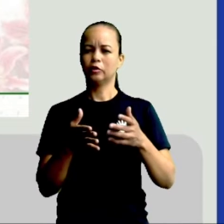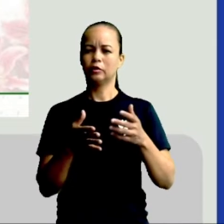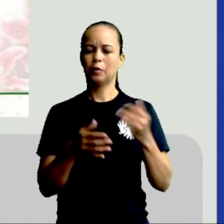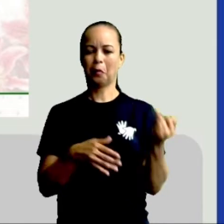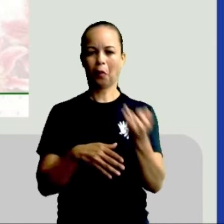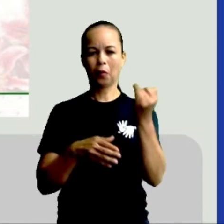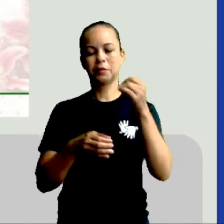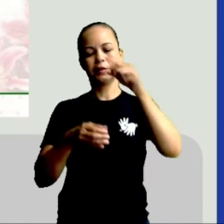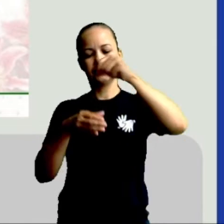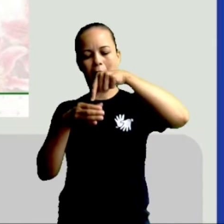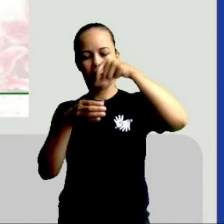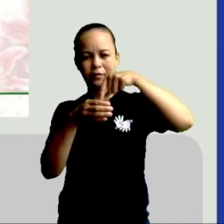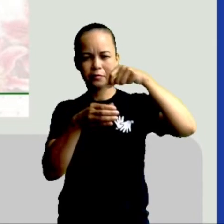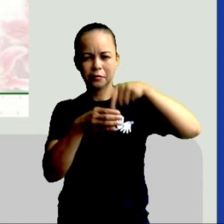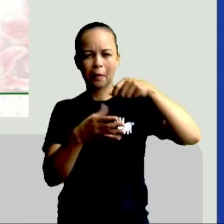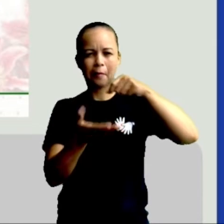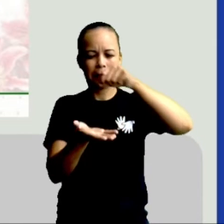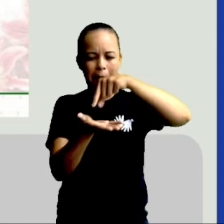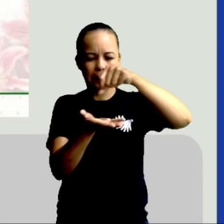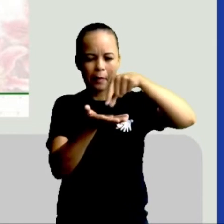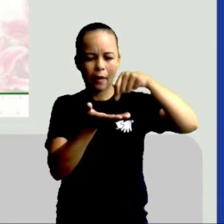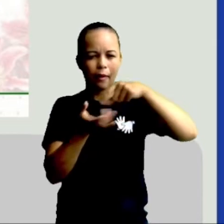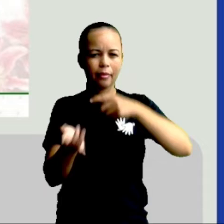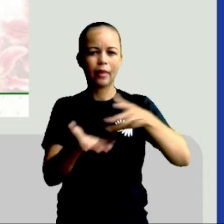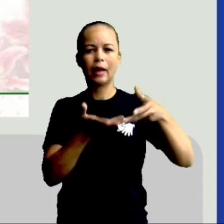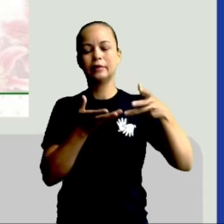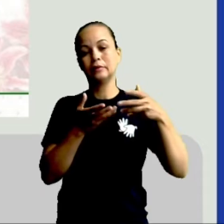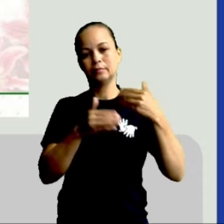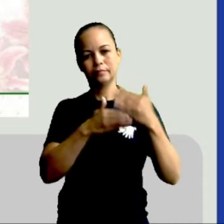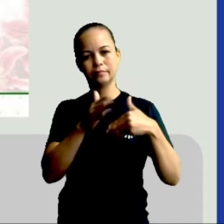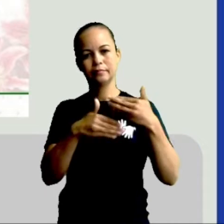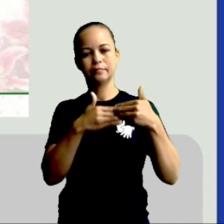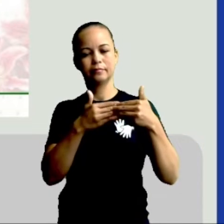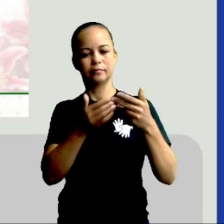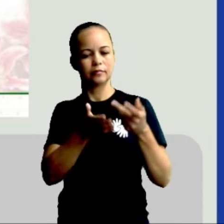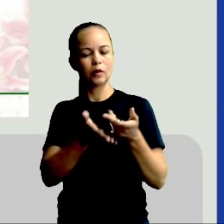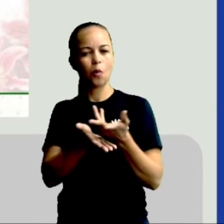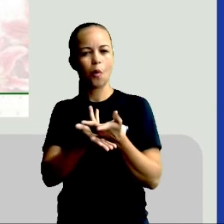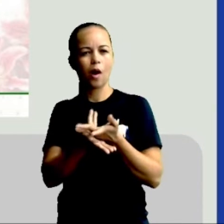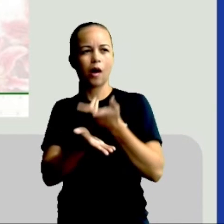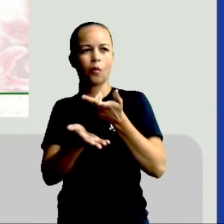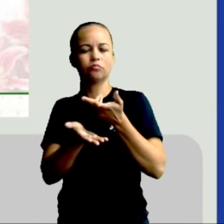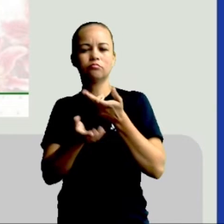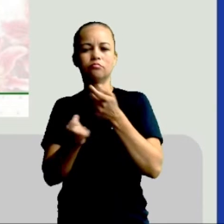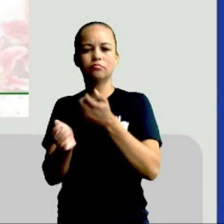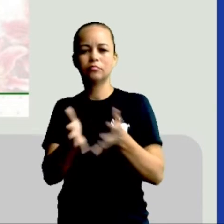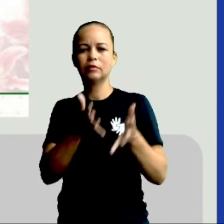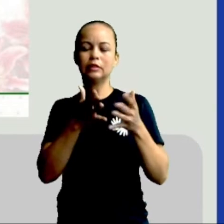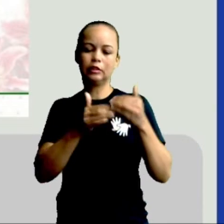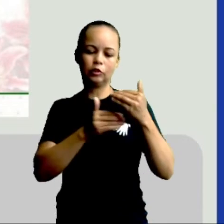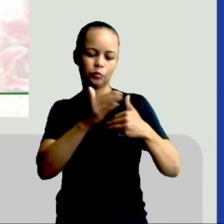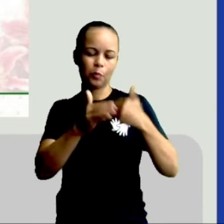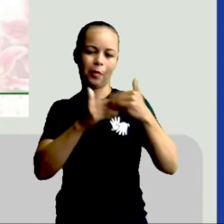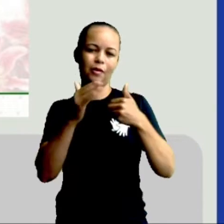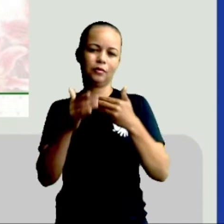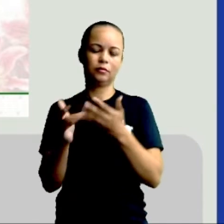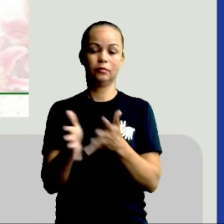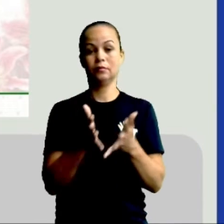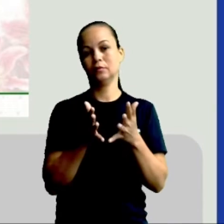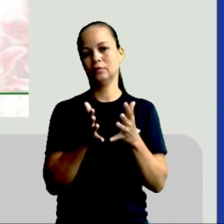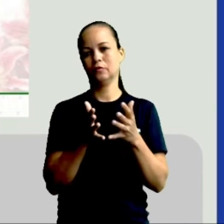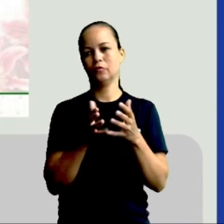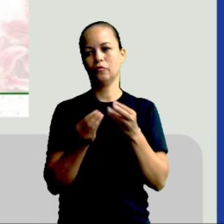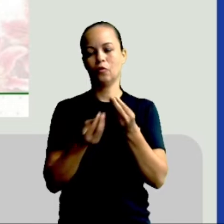de tudo, por ser algo atrativo, também ajudou também no processo de dispersão, fazendo com que esses organismos fossem o